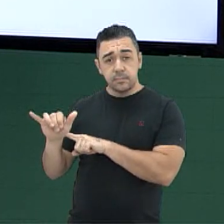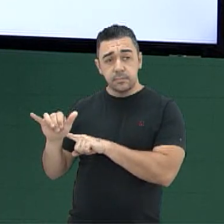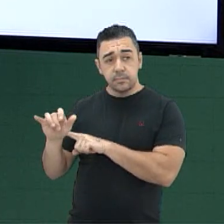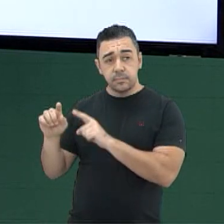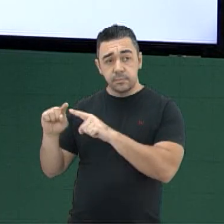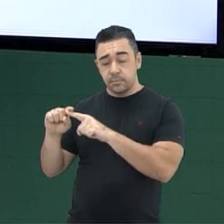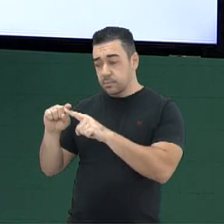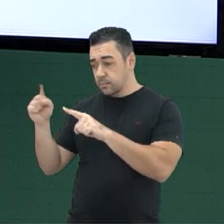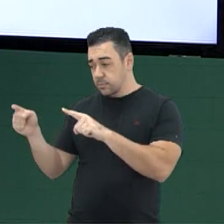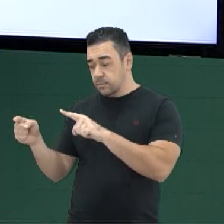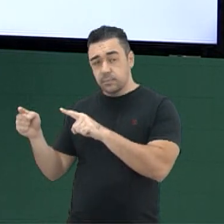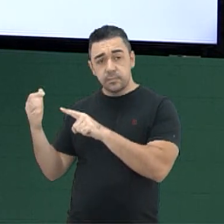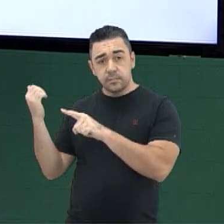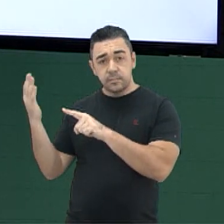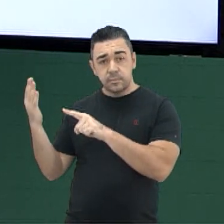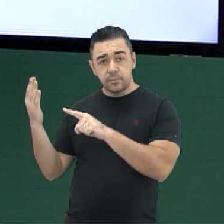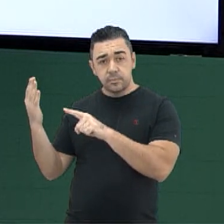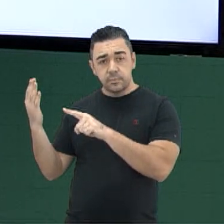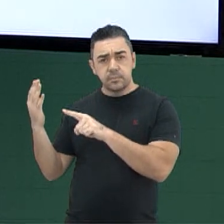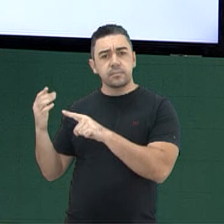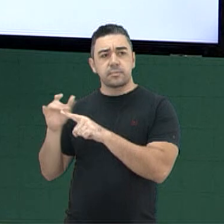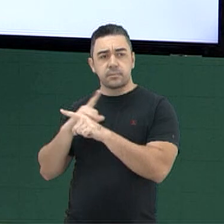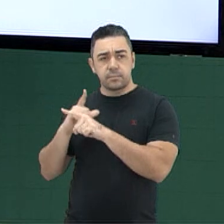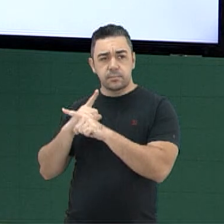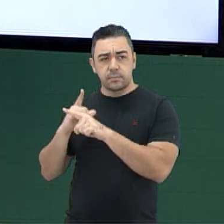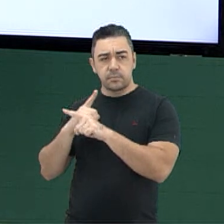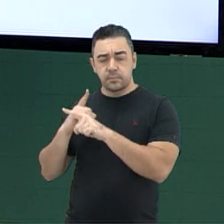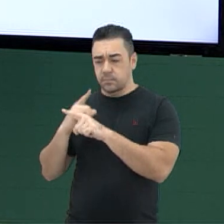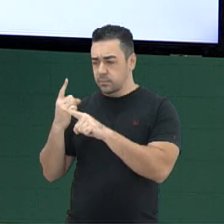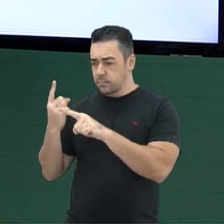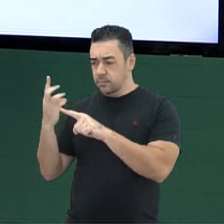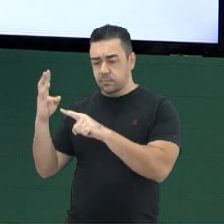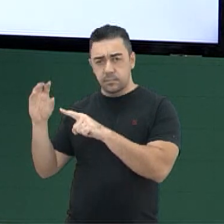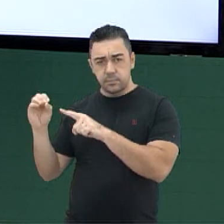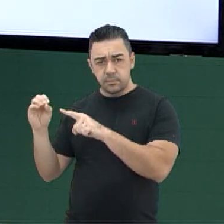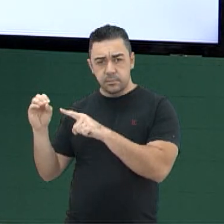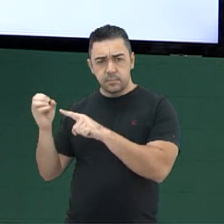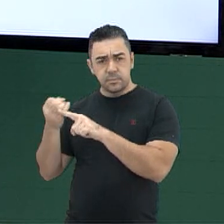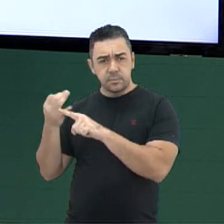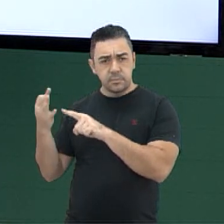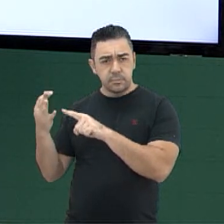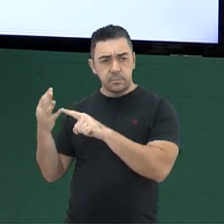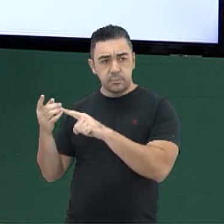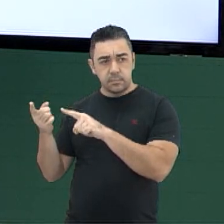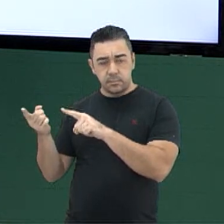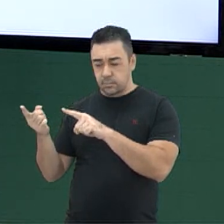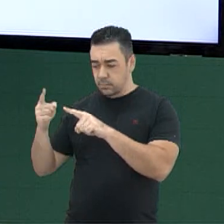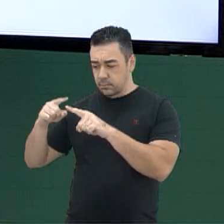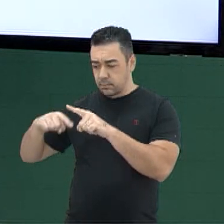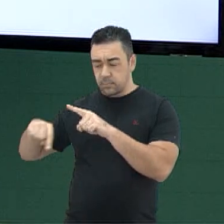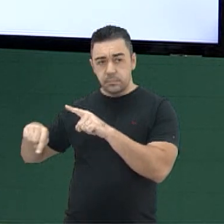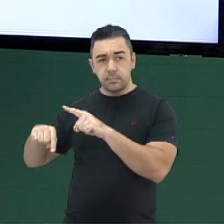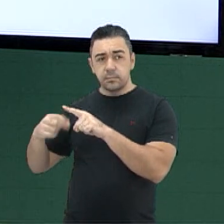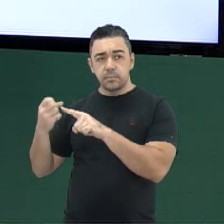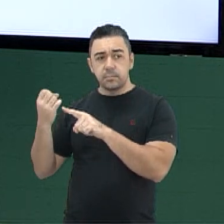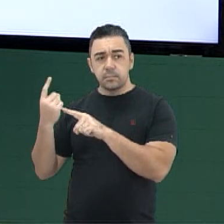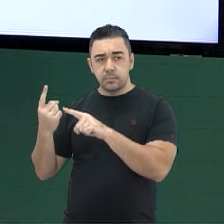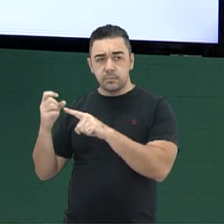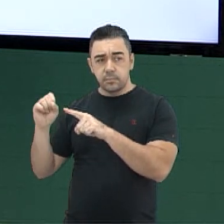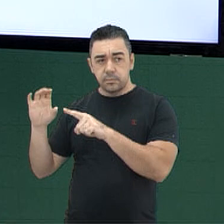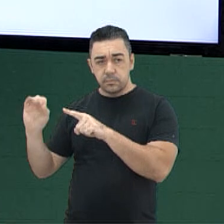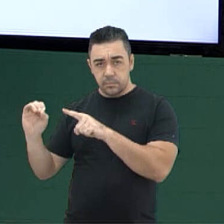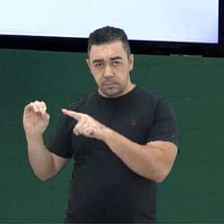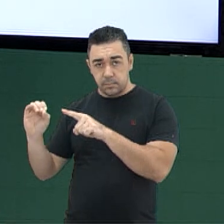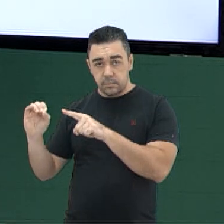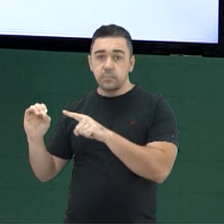do ângulo externo. Se o ângulo externo mede 130 graus, quanto que sobra para chegar a 180